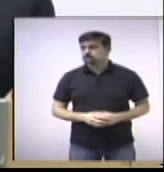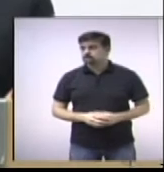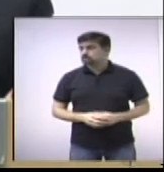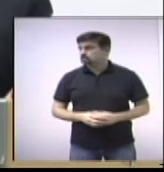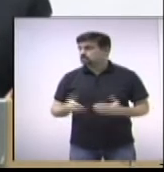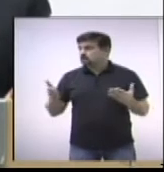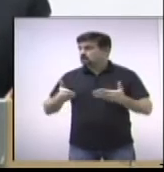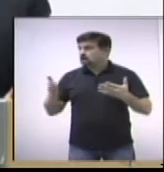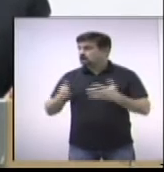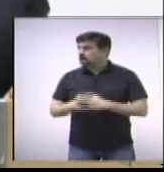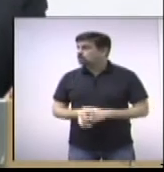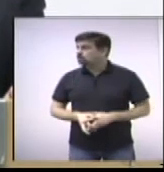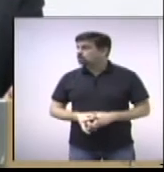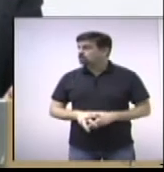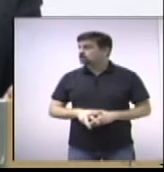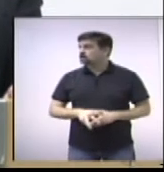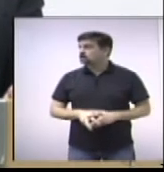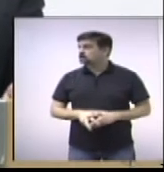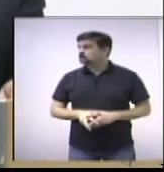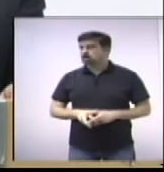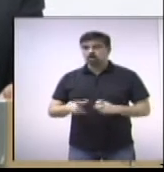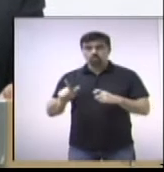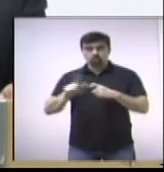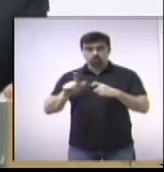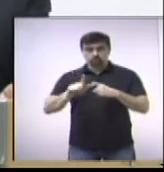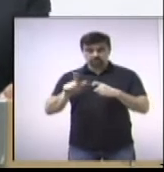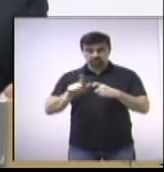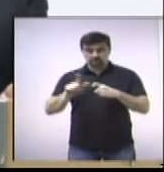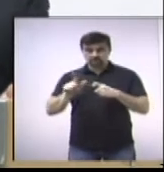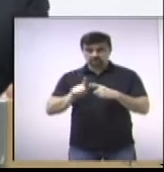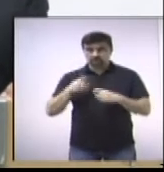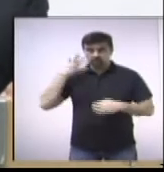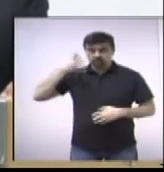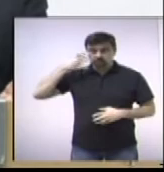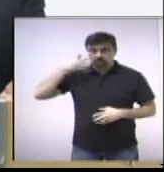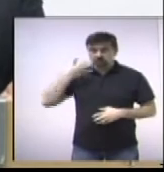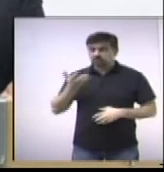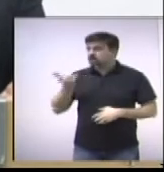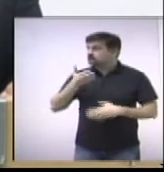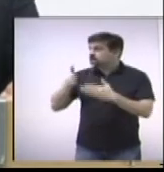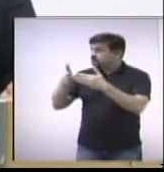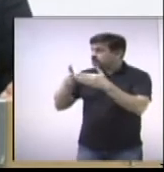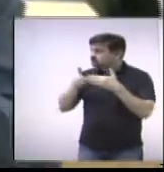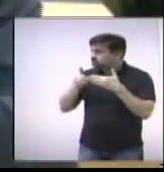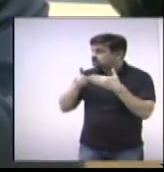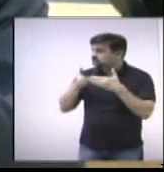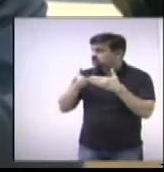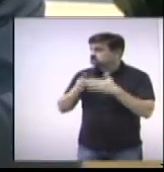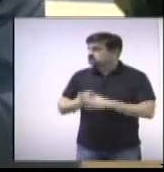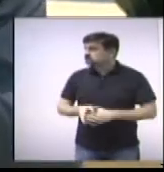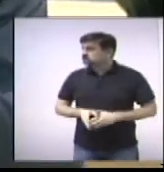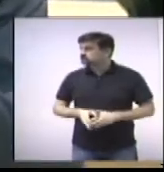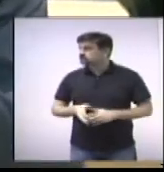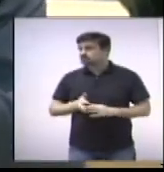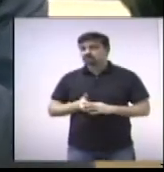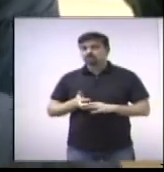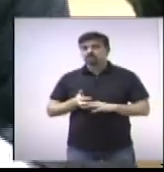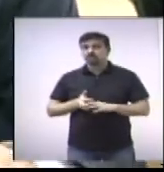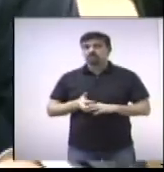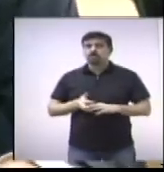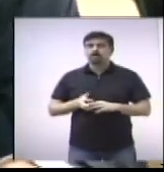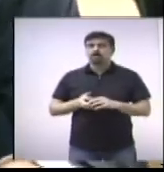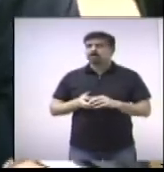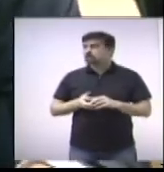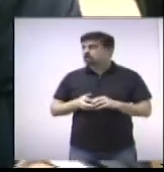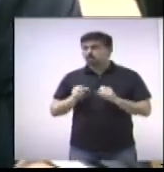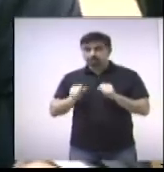Com a palavra o vereador Dr. Gustavo Tecola. Presidente, gostaria de pedir que o senhor avaliasse com os demais pares para